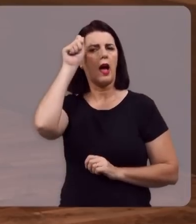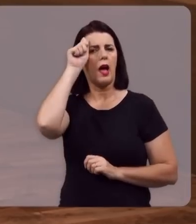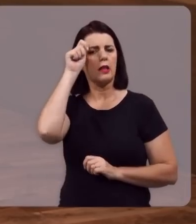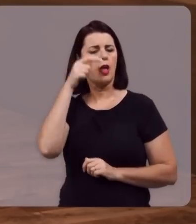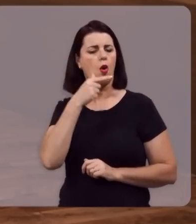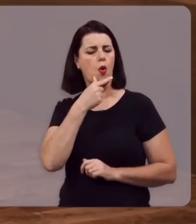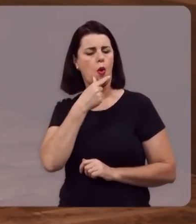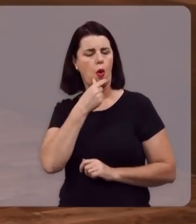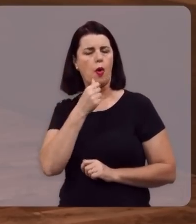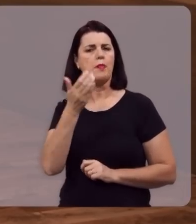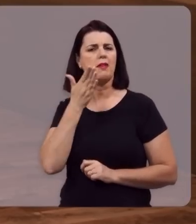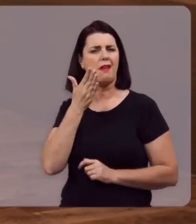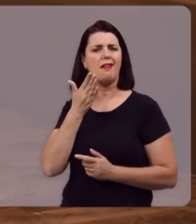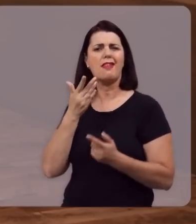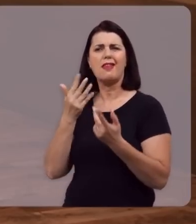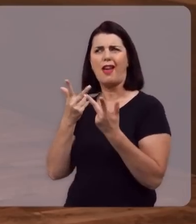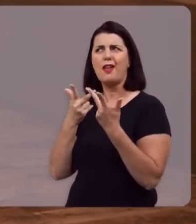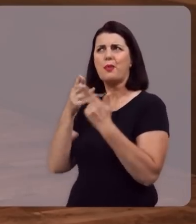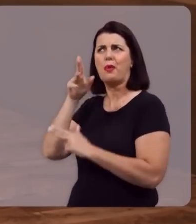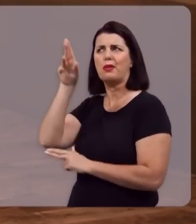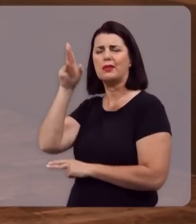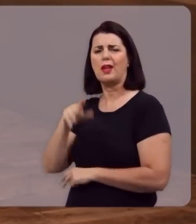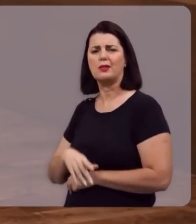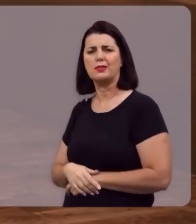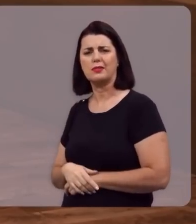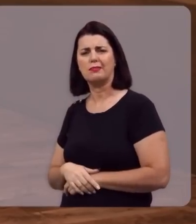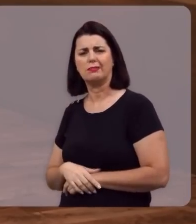Adão, sendo homem, quis ser igual a Deus.